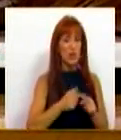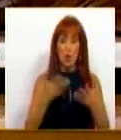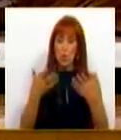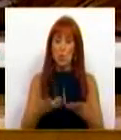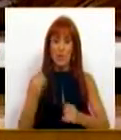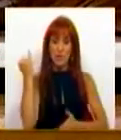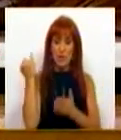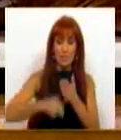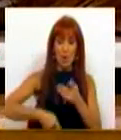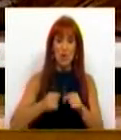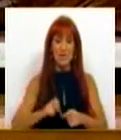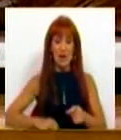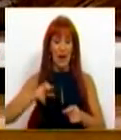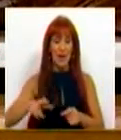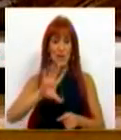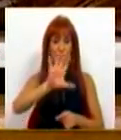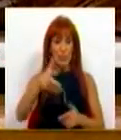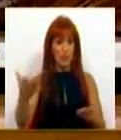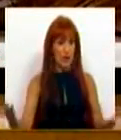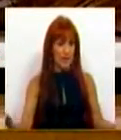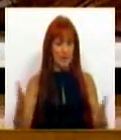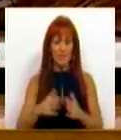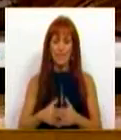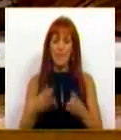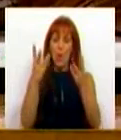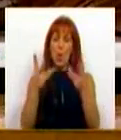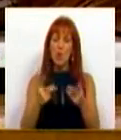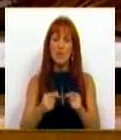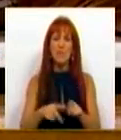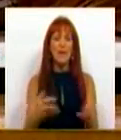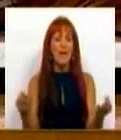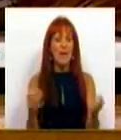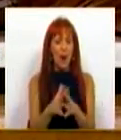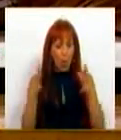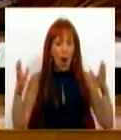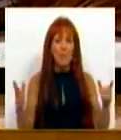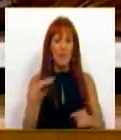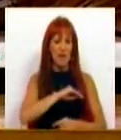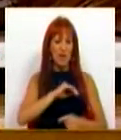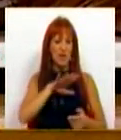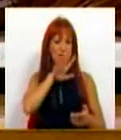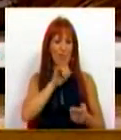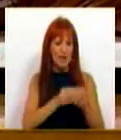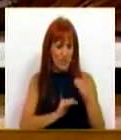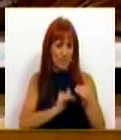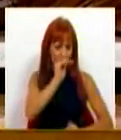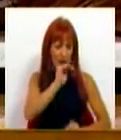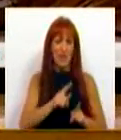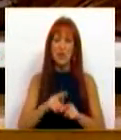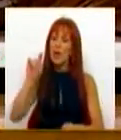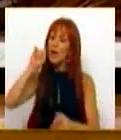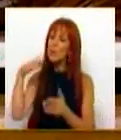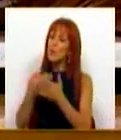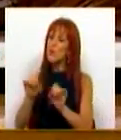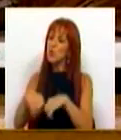peso dos impostos na riqueza nacional. Um orçamento que aumenta o rendimento das famílias e a